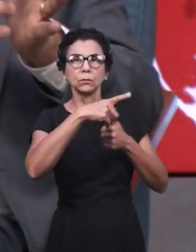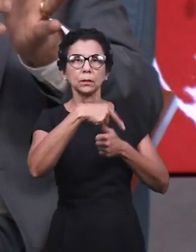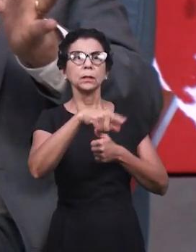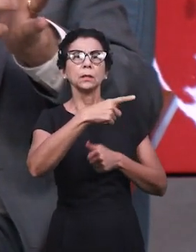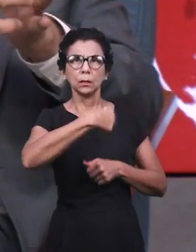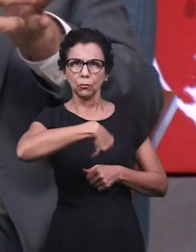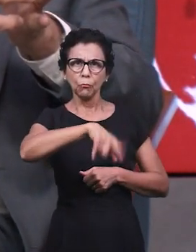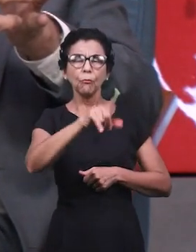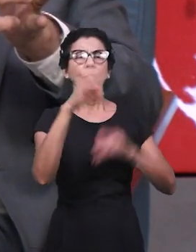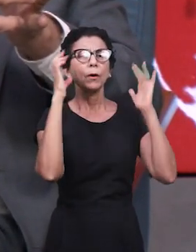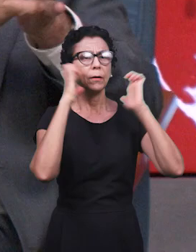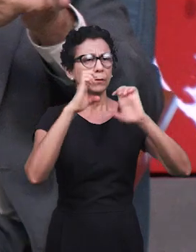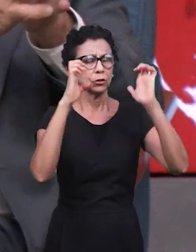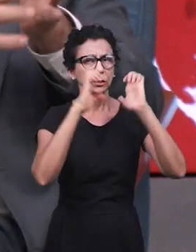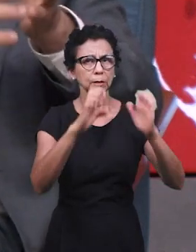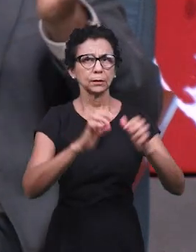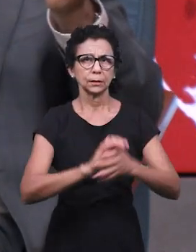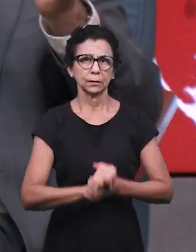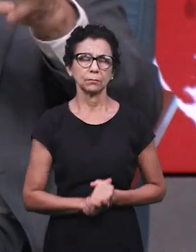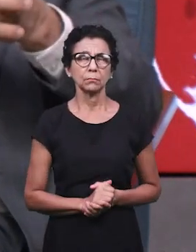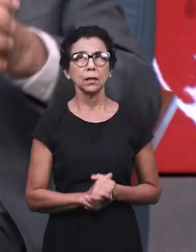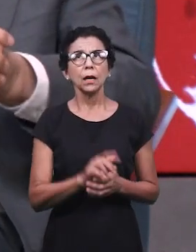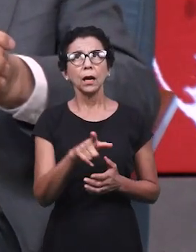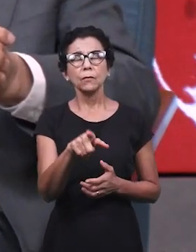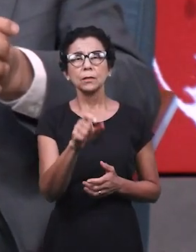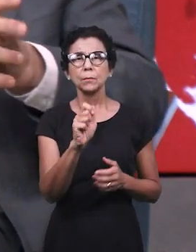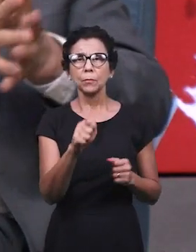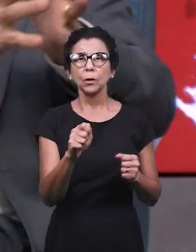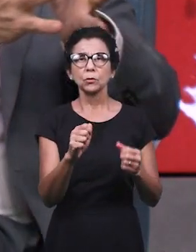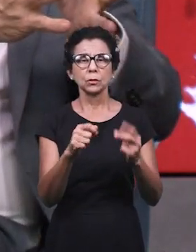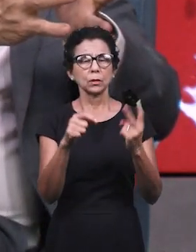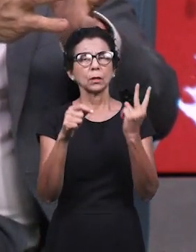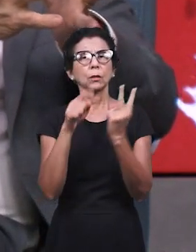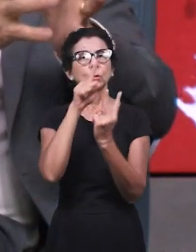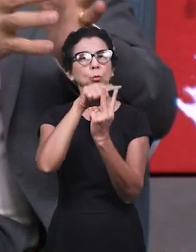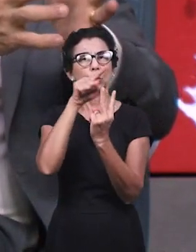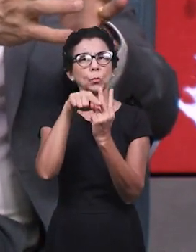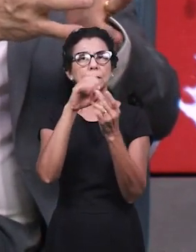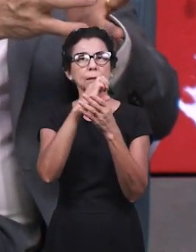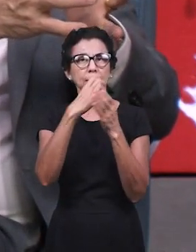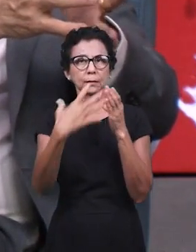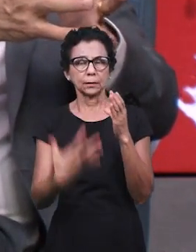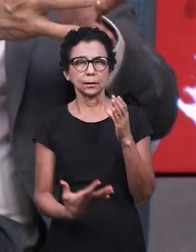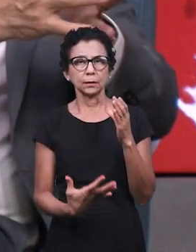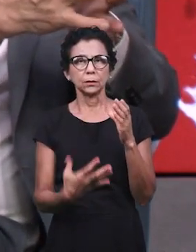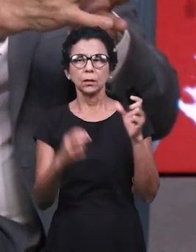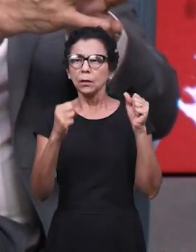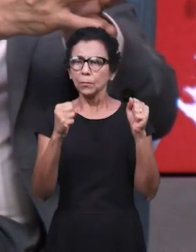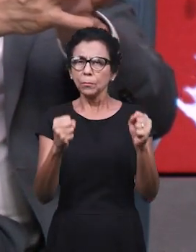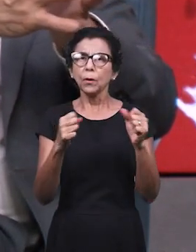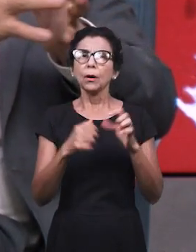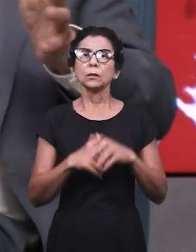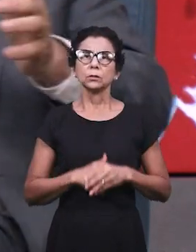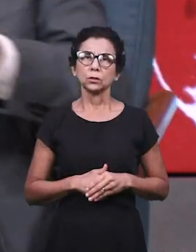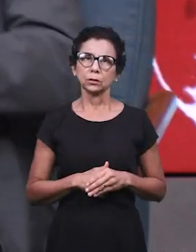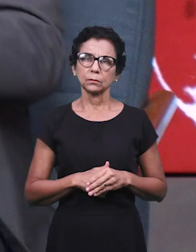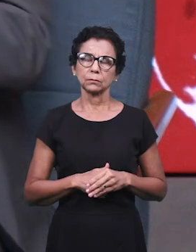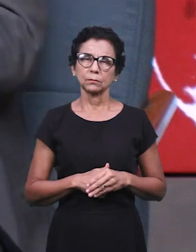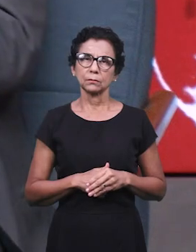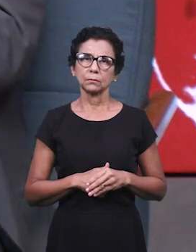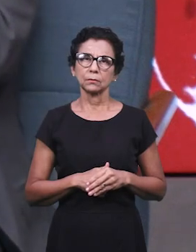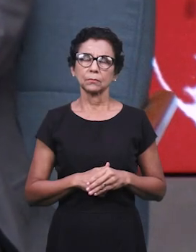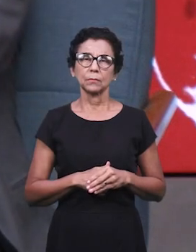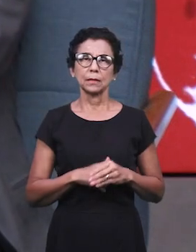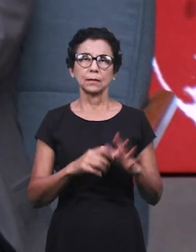ter 2 ministérios? Pode, você não pode ter os 5, mas pode. O Pedro era apóstolo e era evangelista.